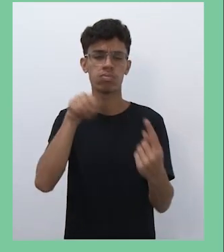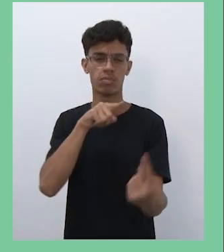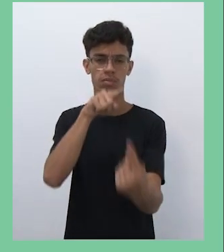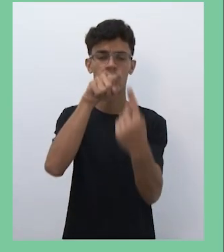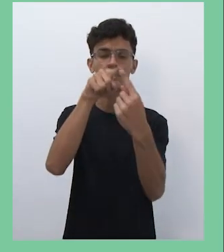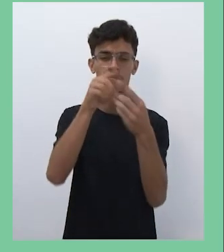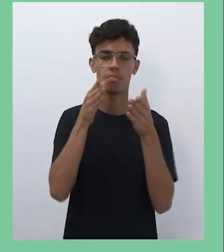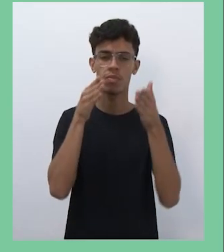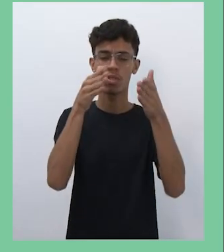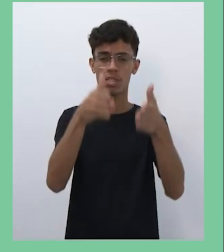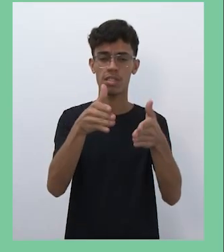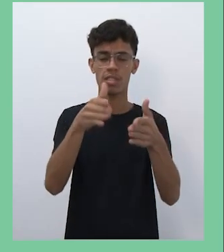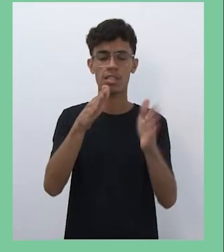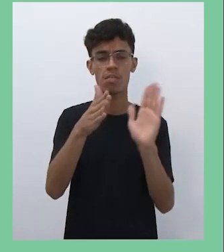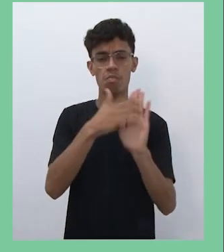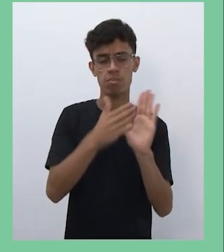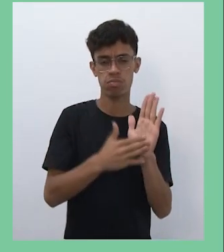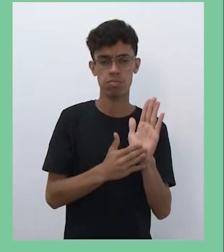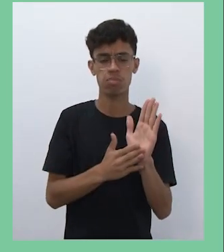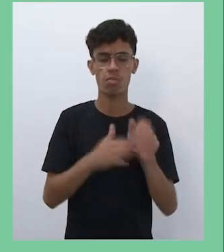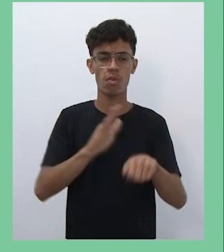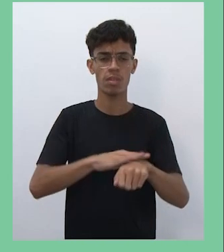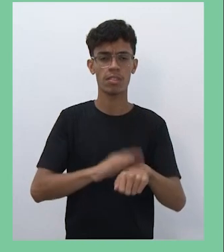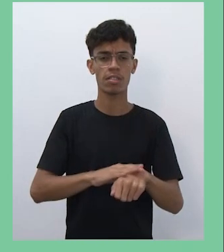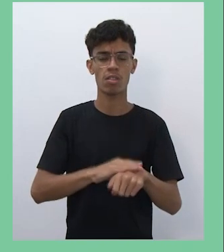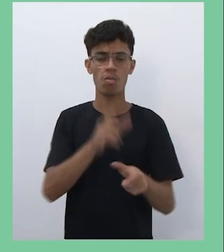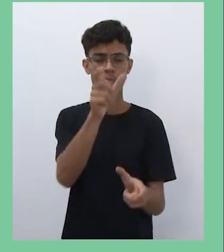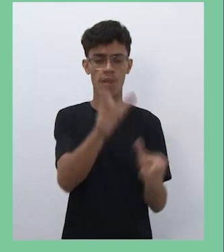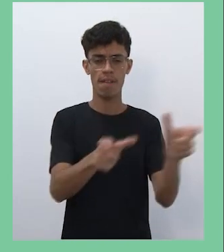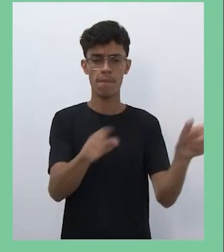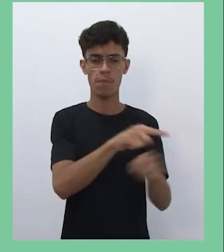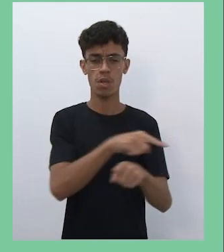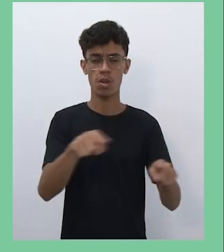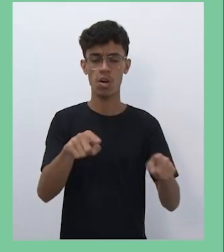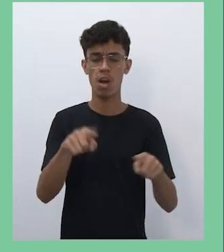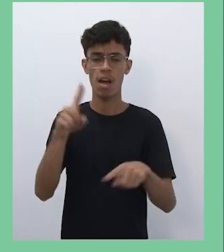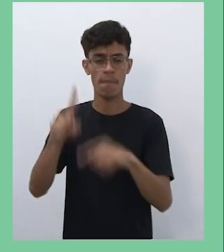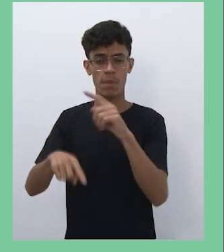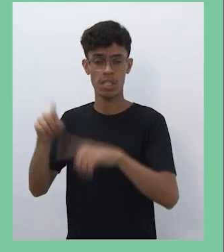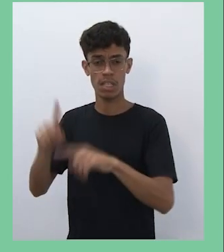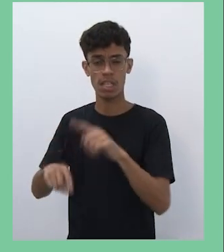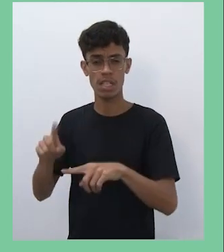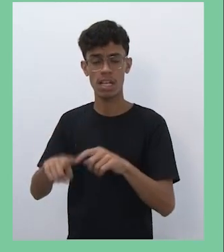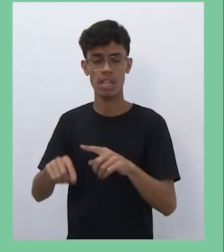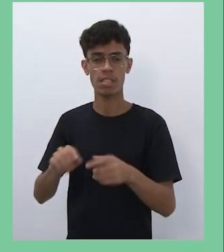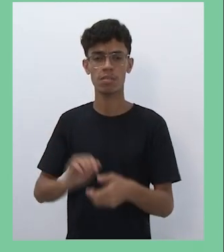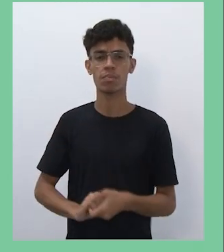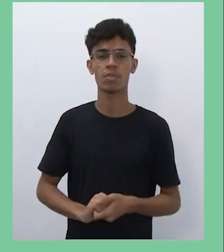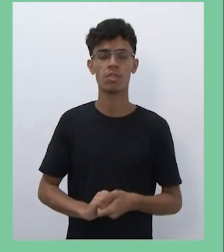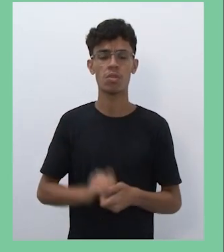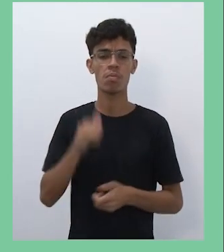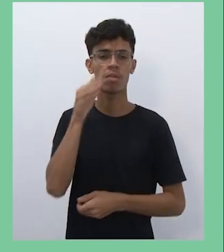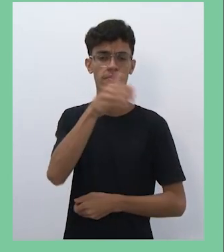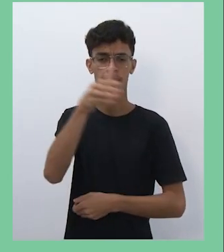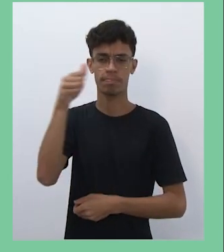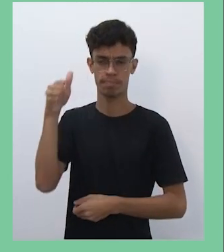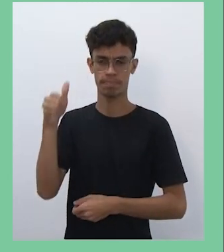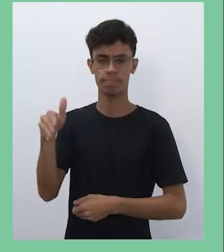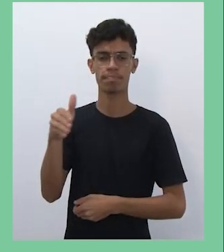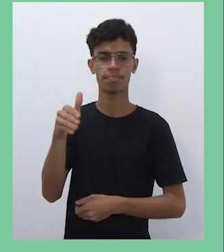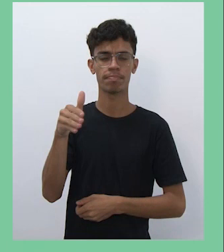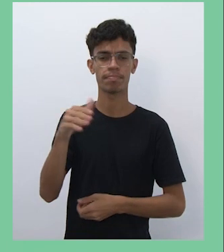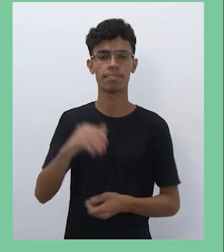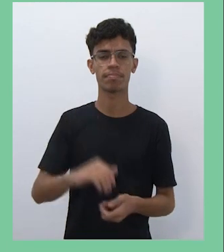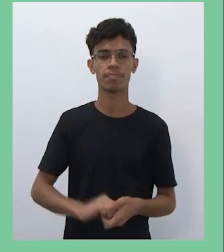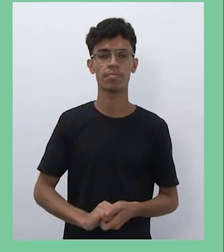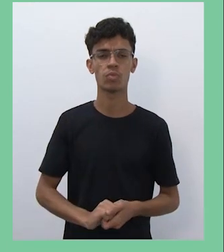objetivos propostos. Devemos sempre privilegiar a utilização de uma metodologia participativa,